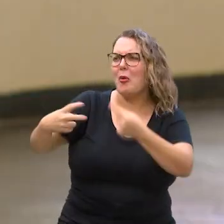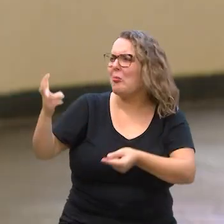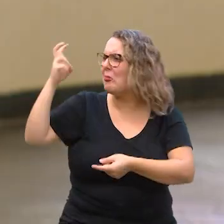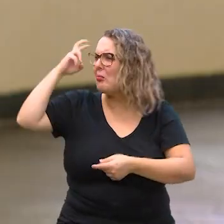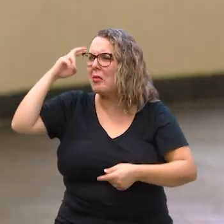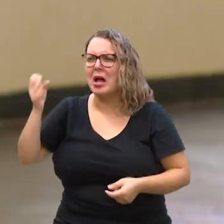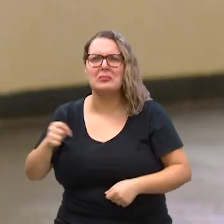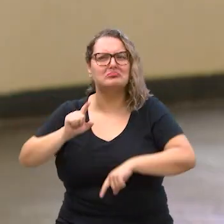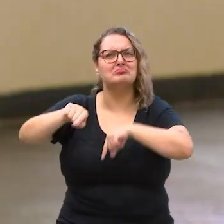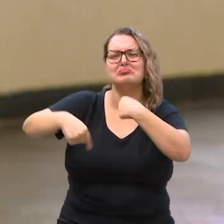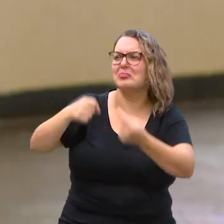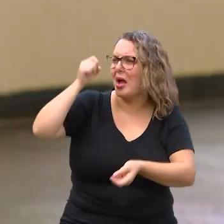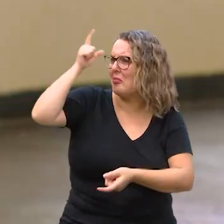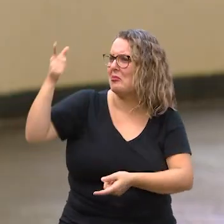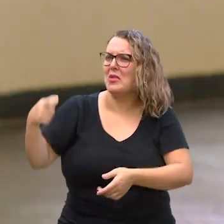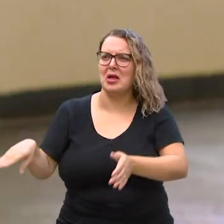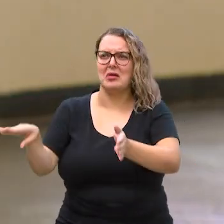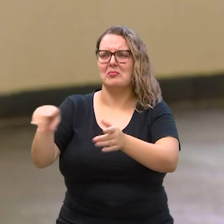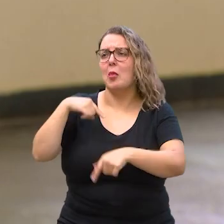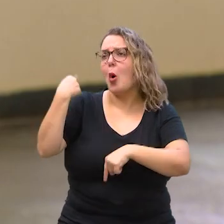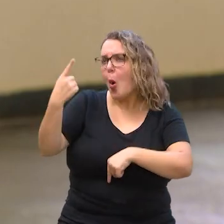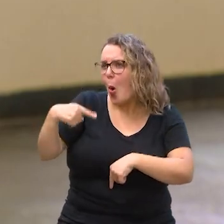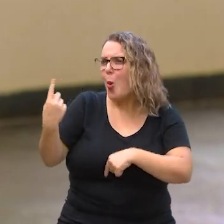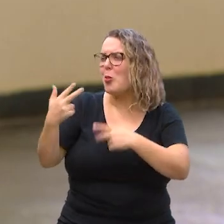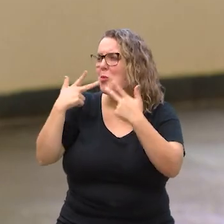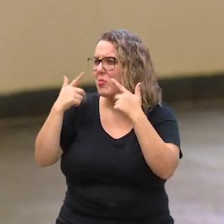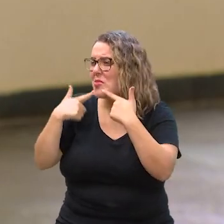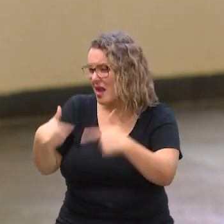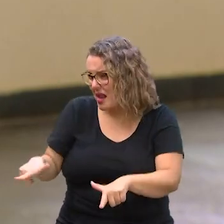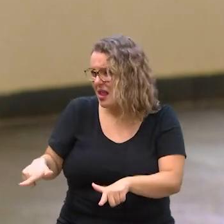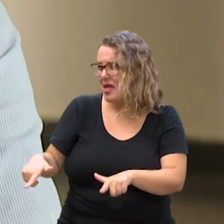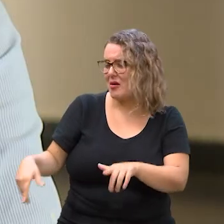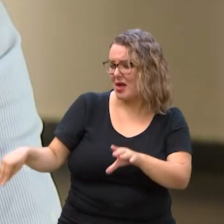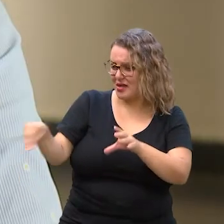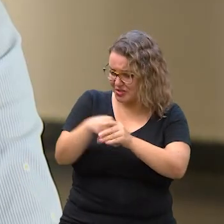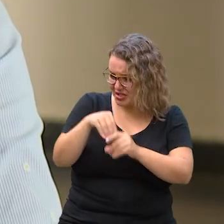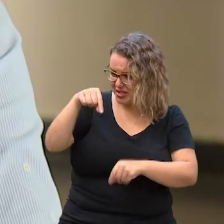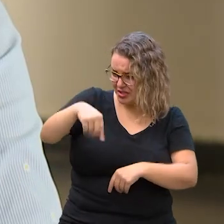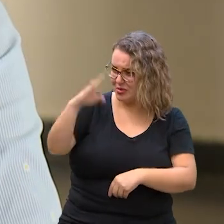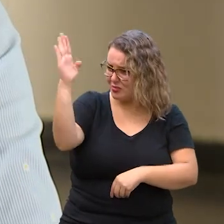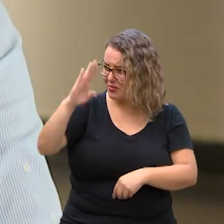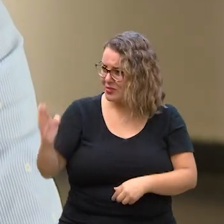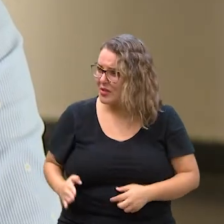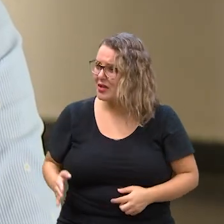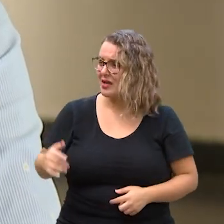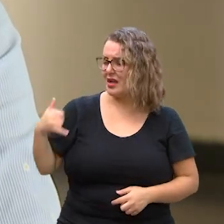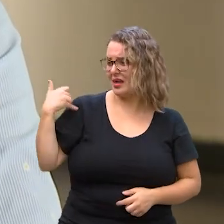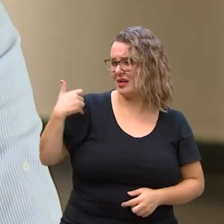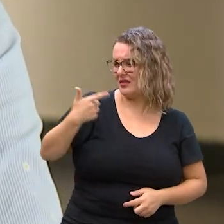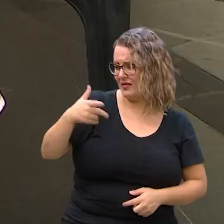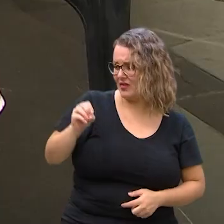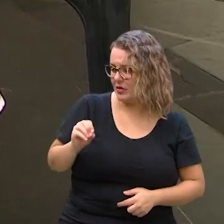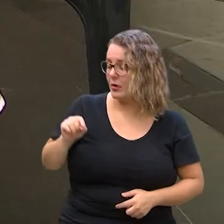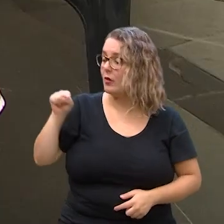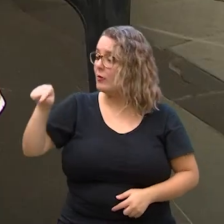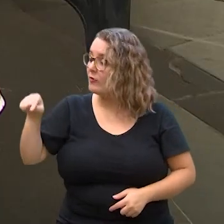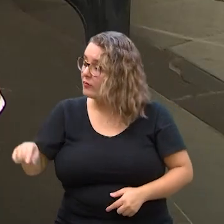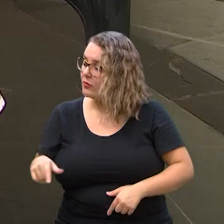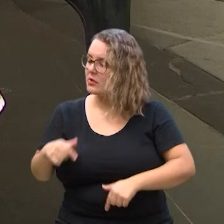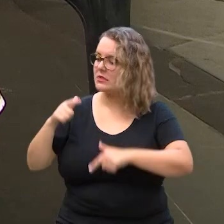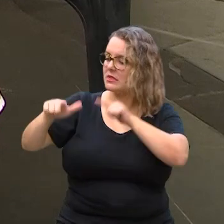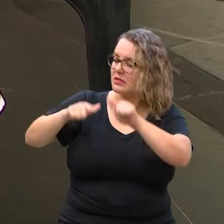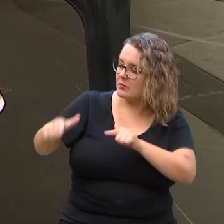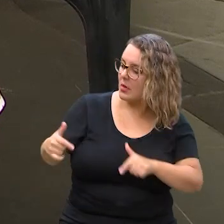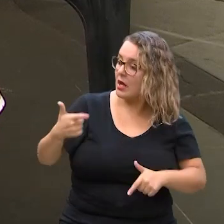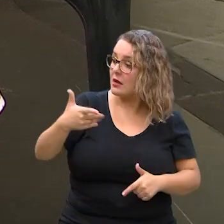outra língua, ele chega aqui no Brasil. Você trabalha, por exemplo, a pessoa tem 20 anos, você trabalha com um brasileiro 20 anos. O seu trabalho com ela